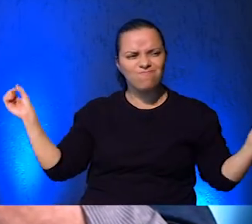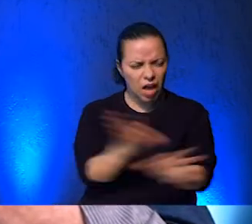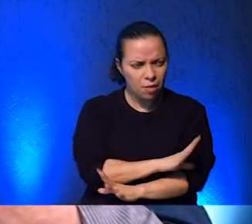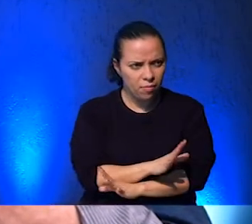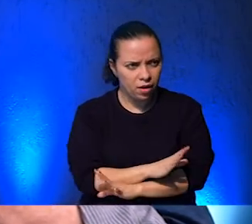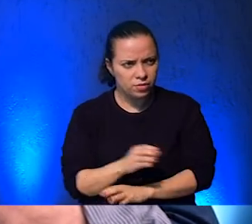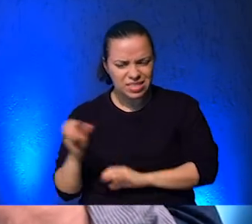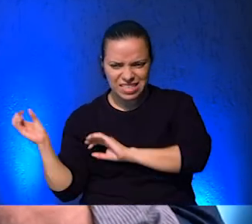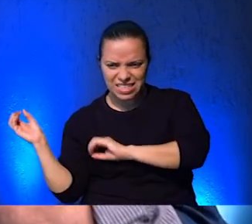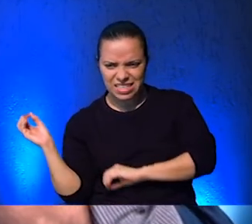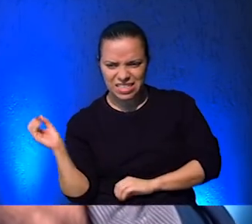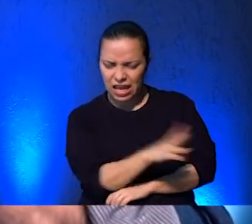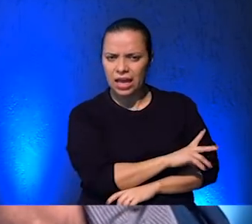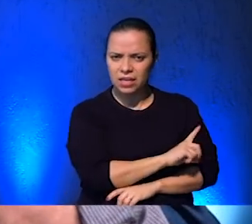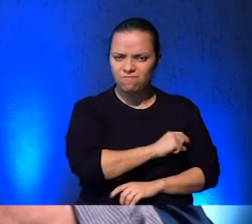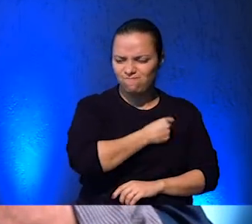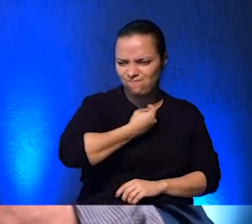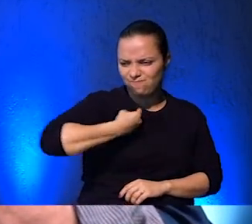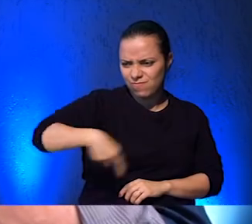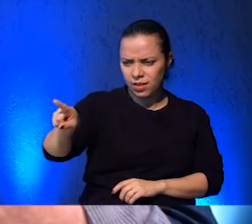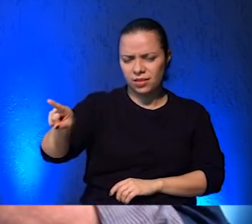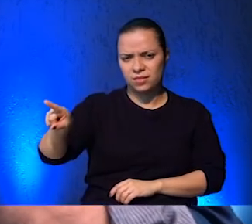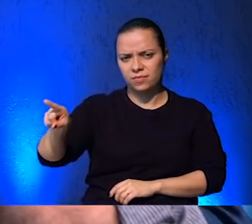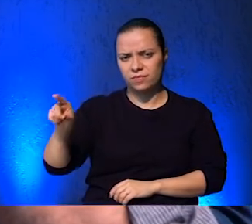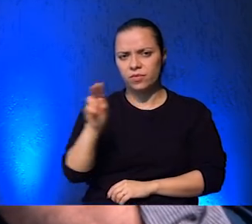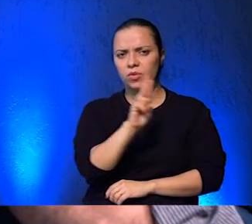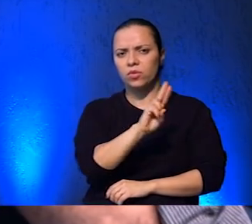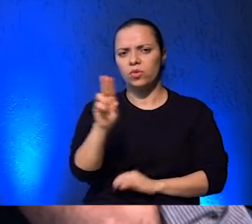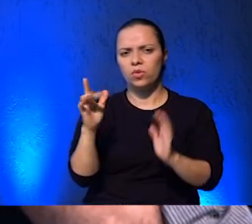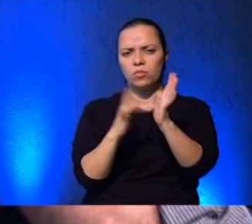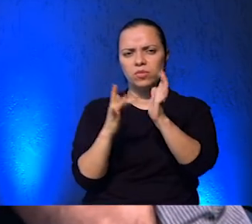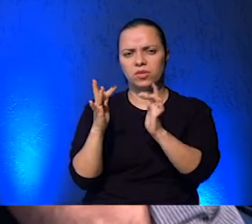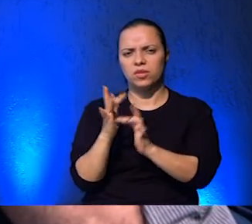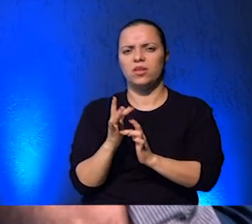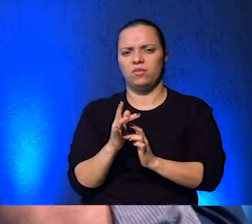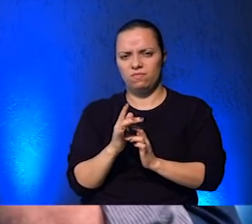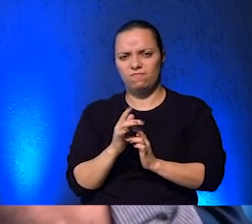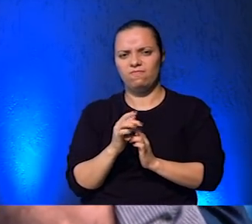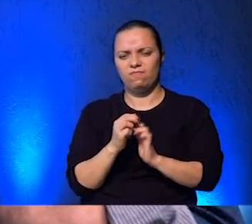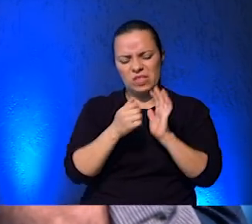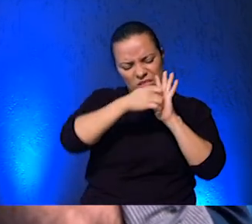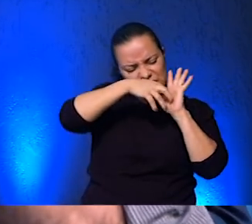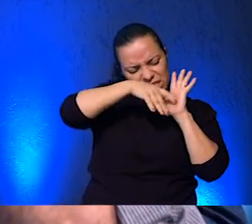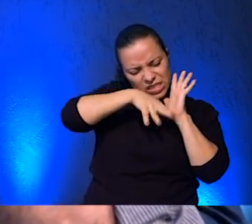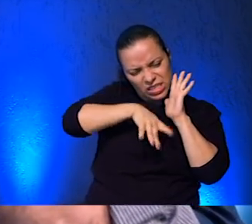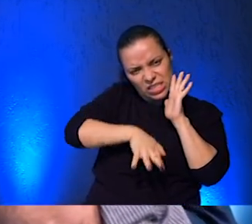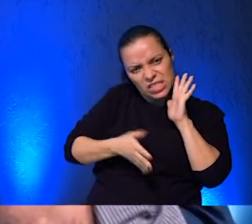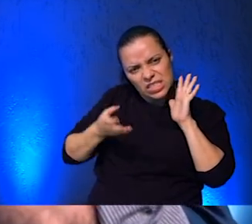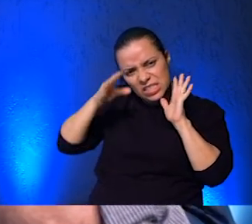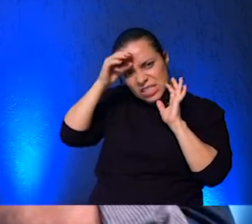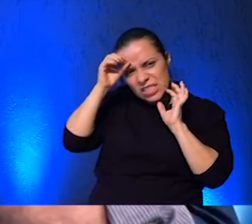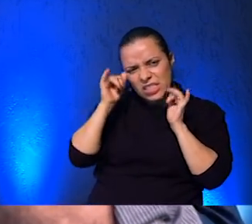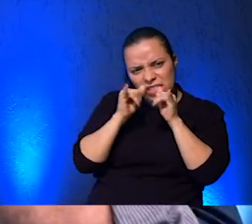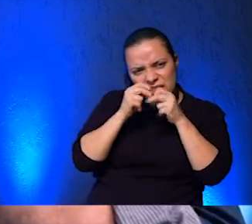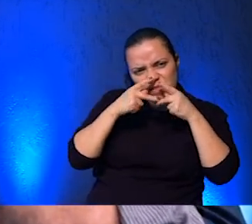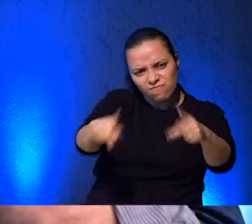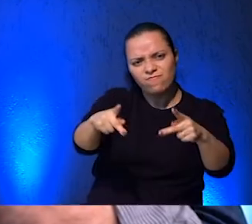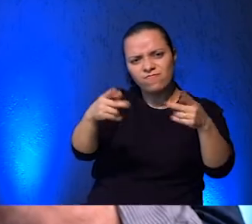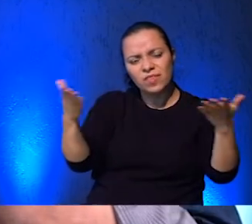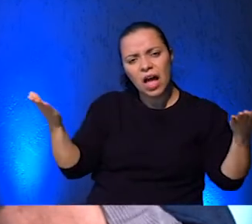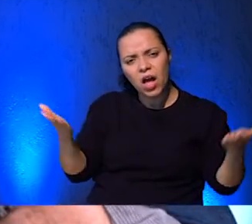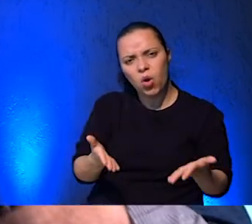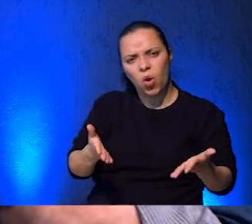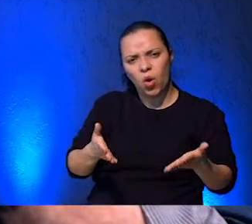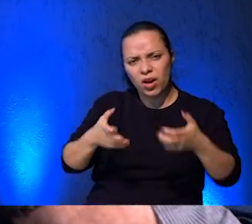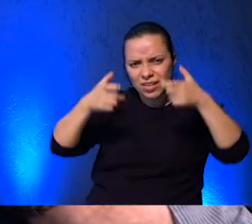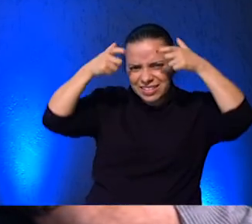volta mais pelo poder do nome do sangue do senhor eu aplico do sangue que verteu da cabeça de jesus por causa